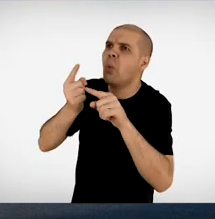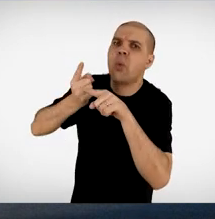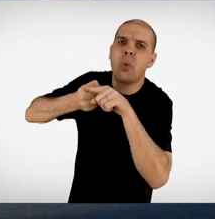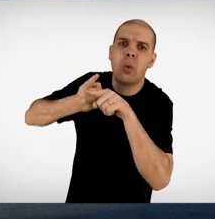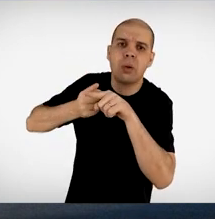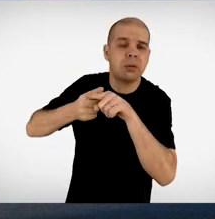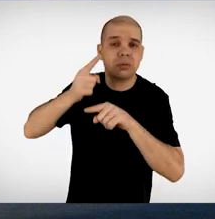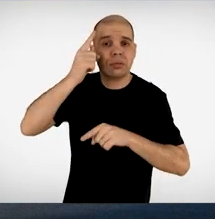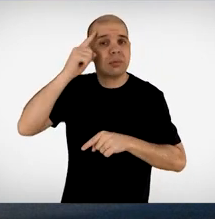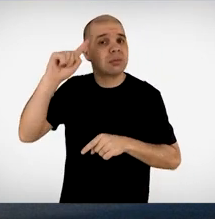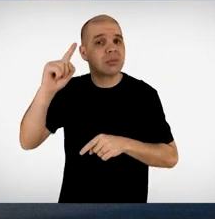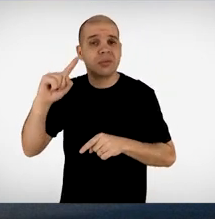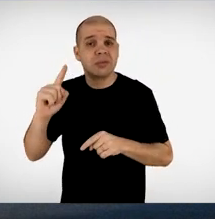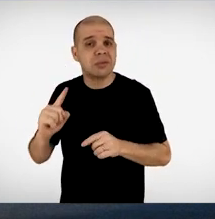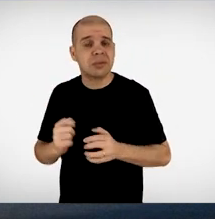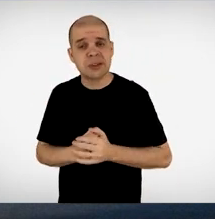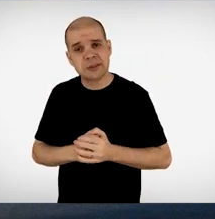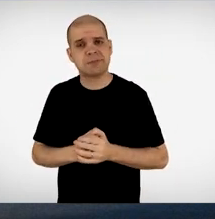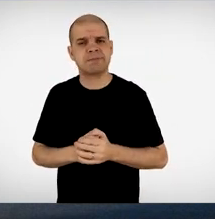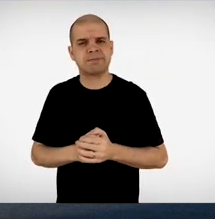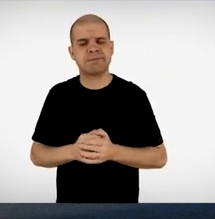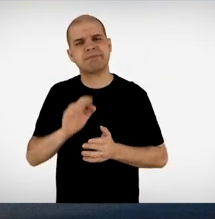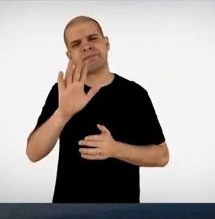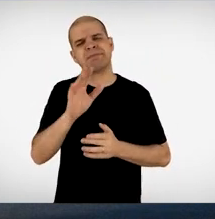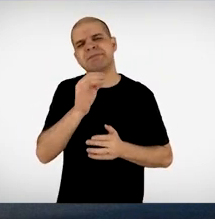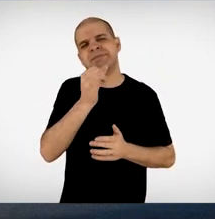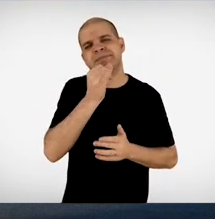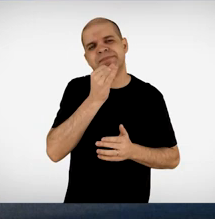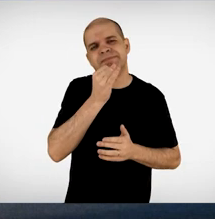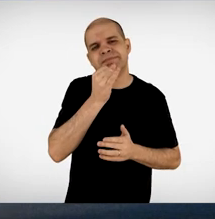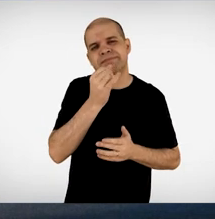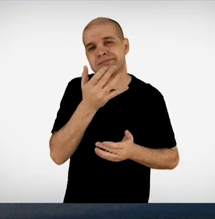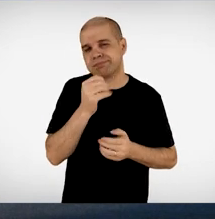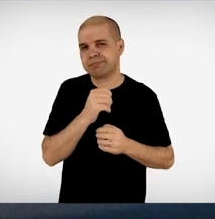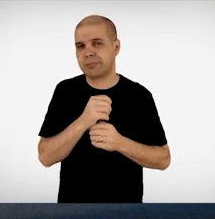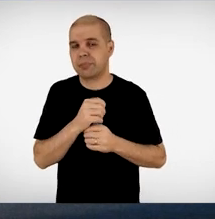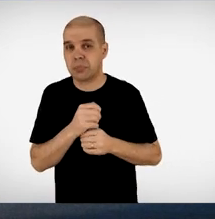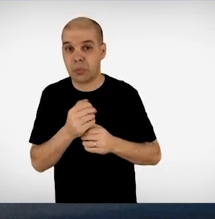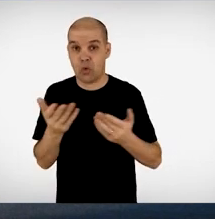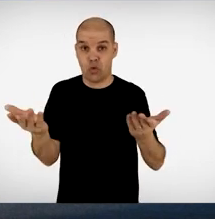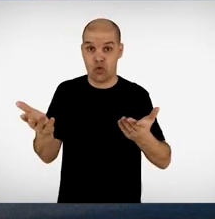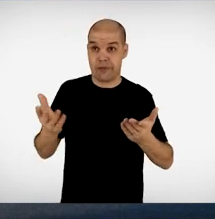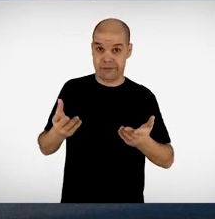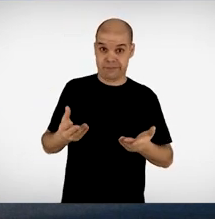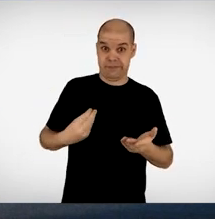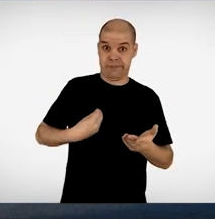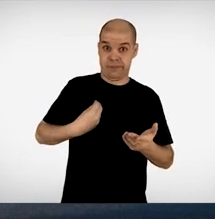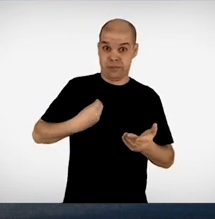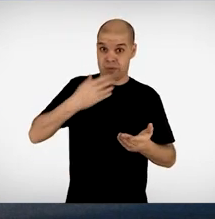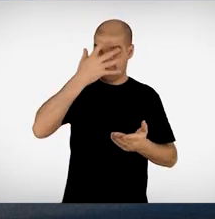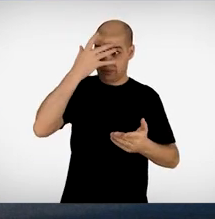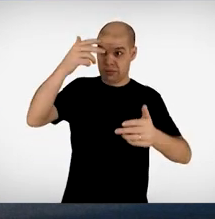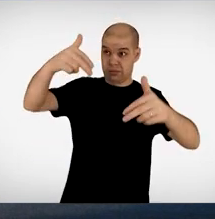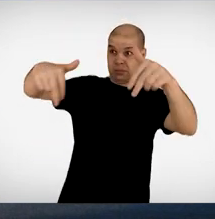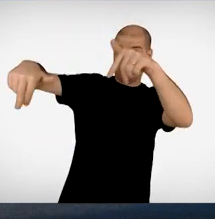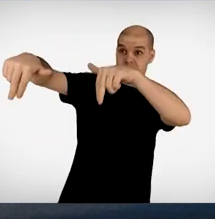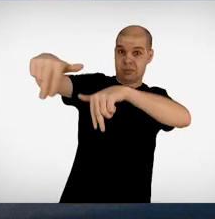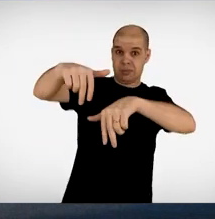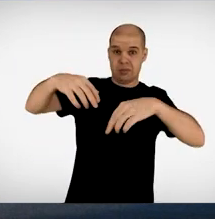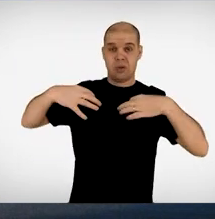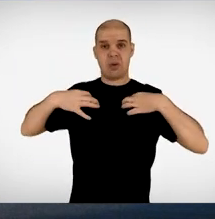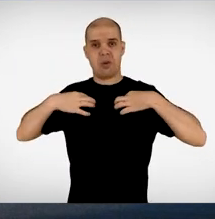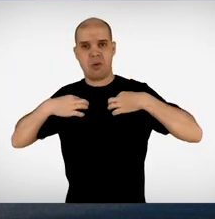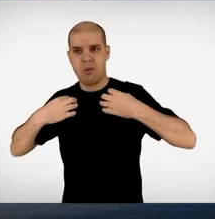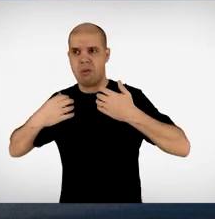comparação boba, vocês já perceberam como a gente consegue notar muito bem a moda quando a gente olha para fotos antigas, de 10